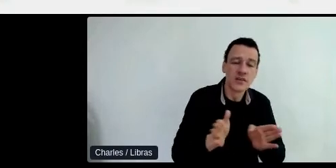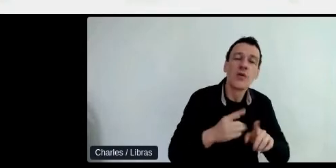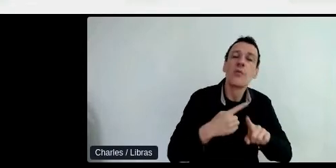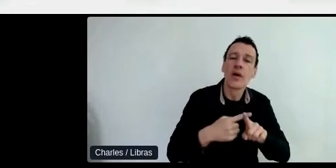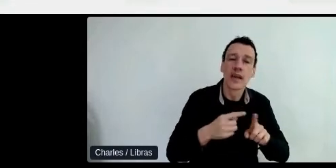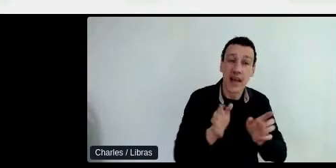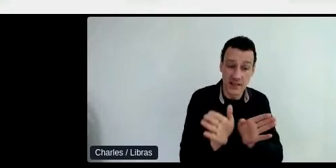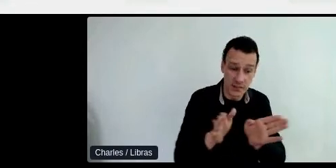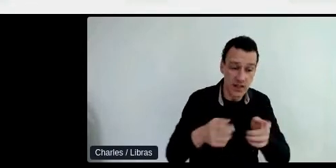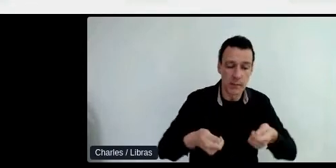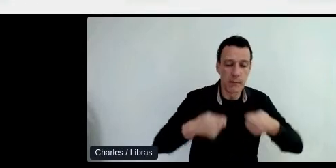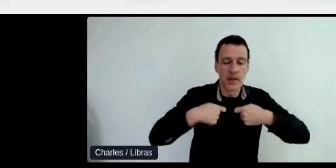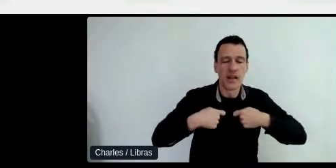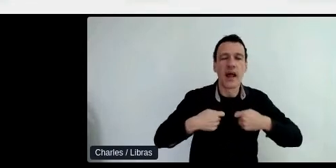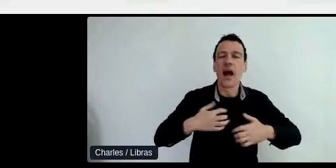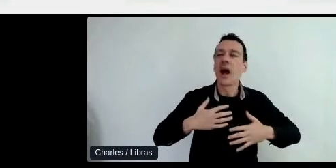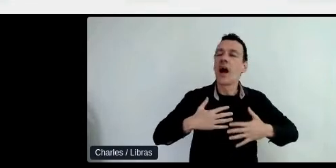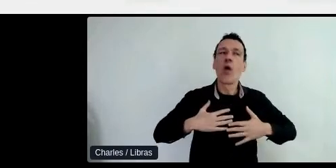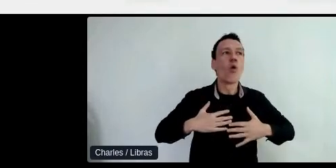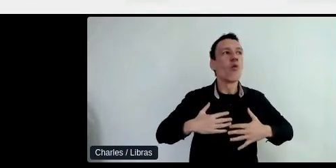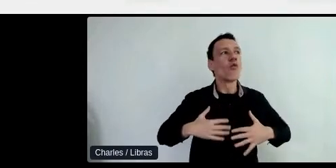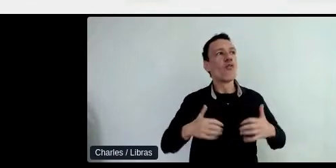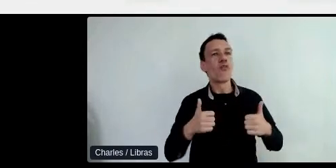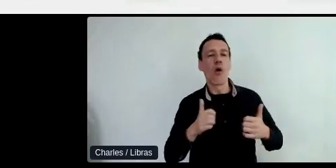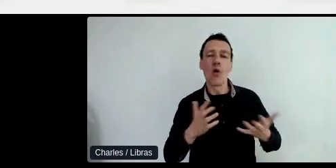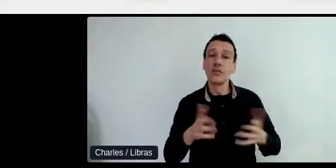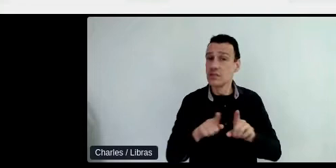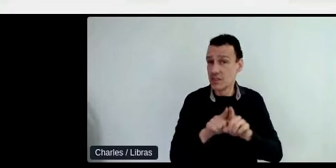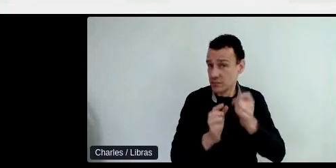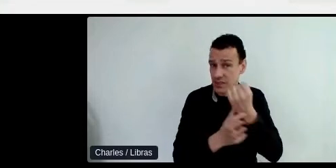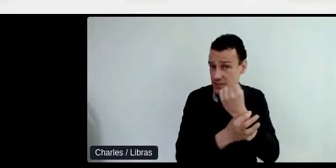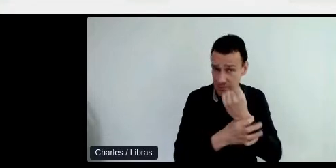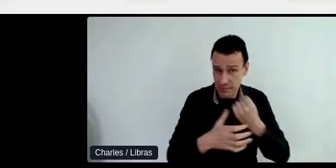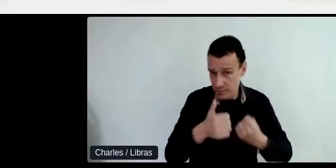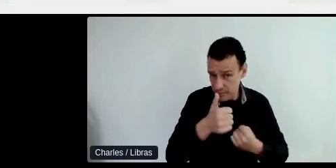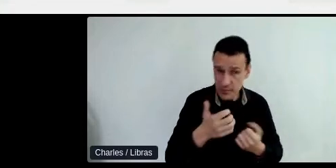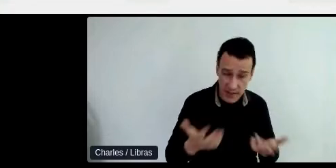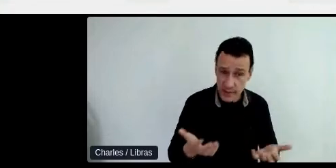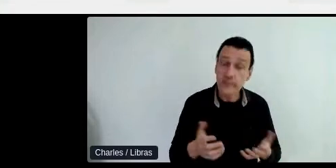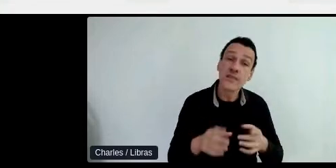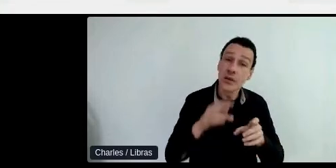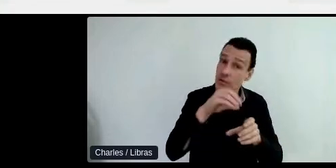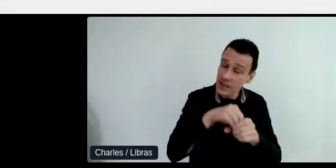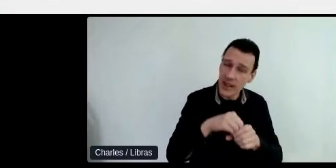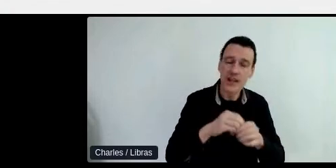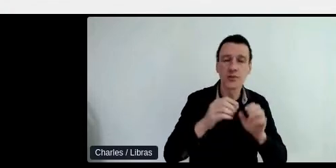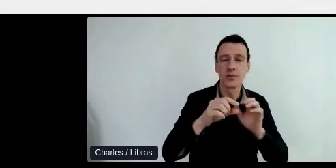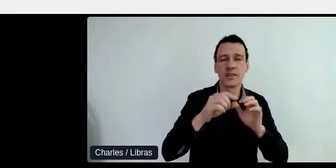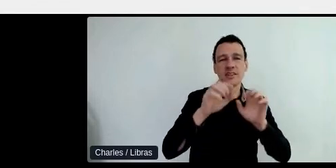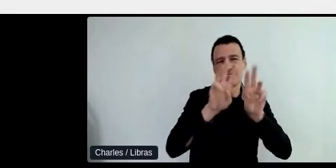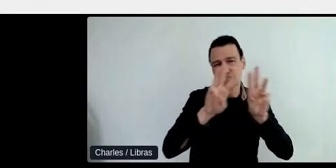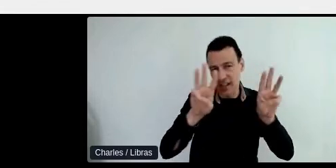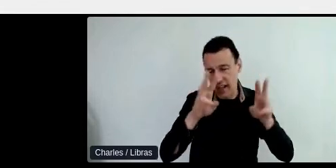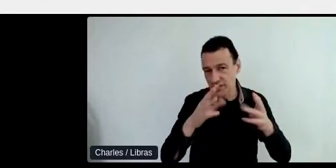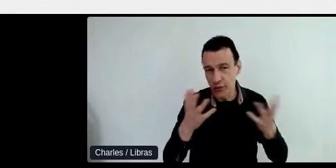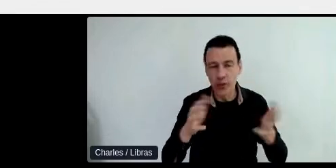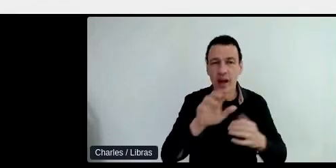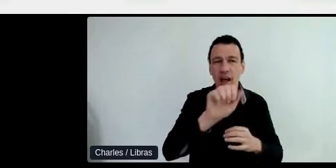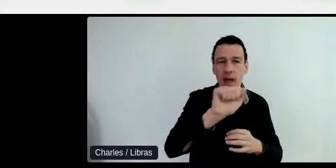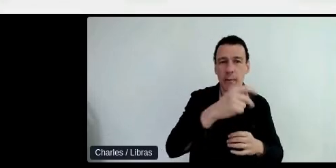que eu estou falando. E nos meus sites e apps é a mesma coisa. Então, se eu penso numa